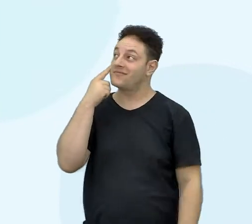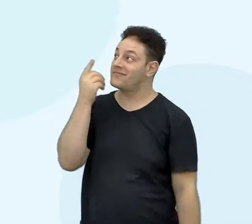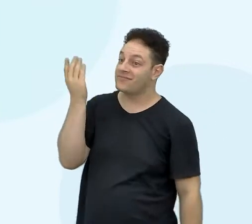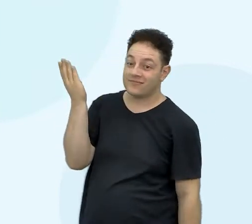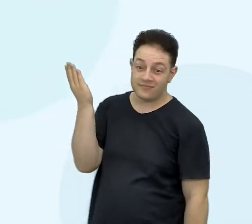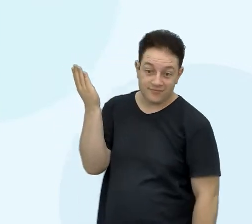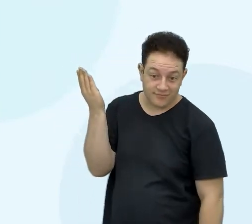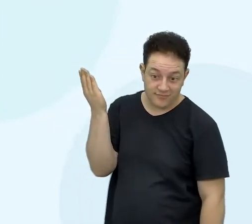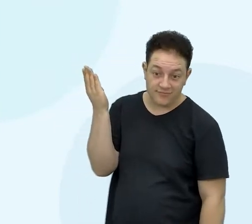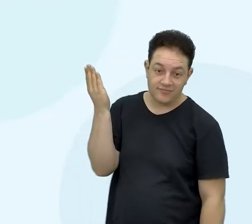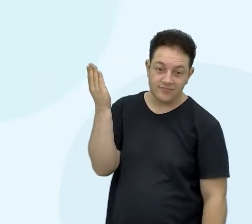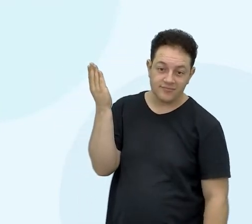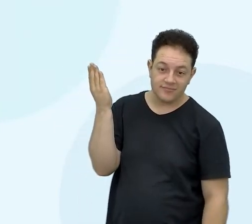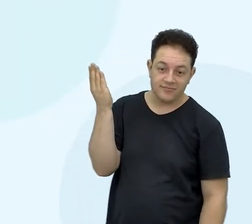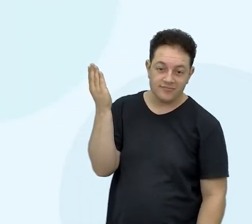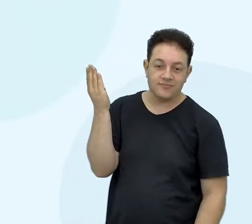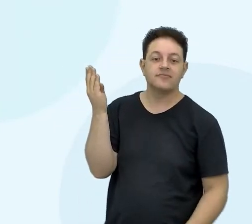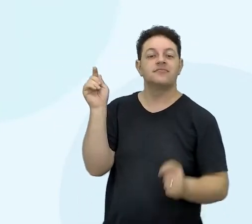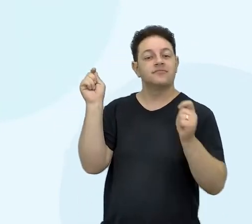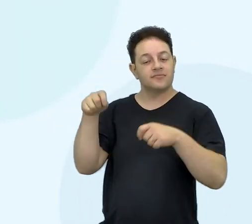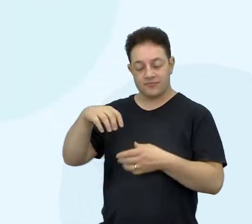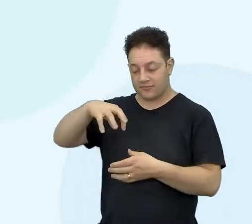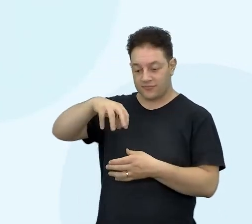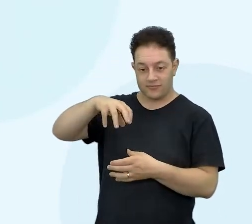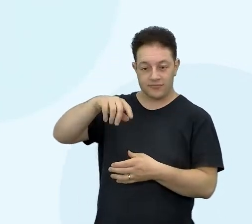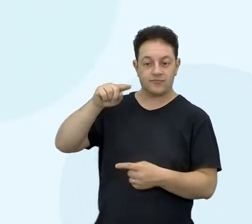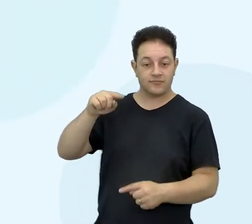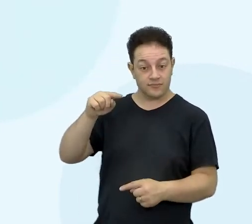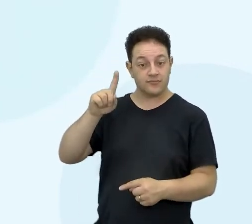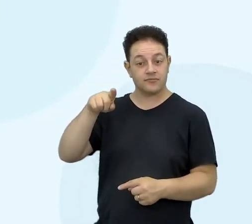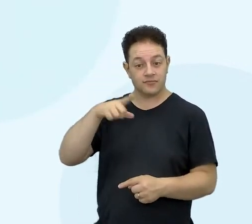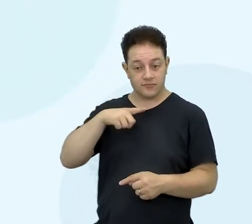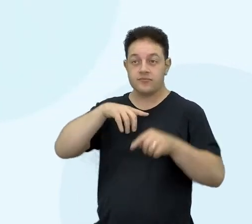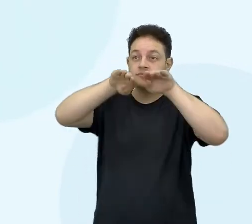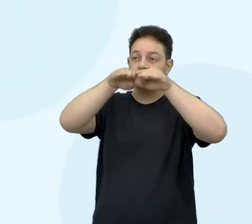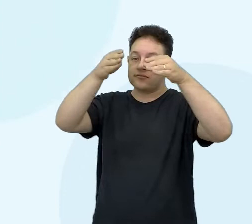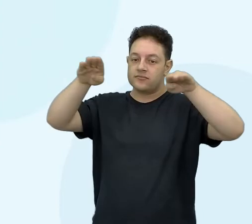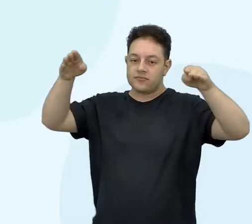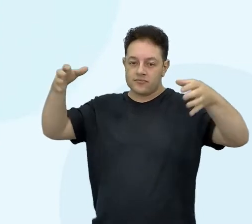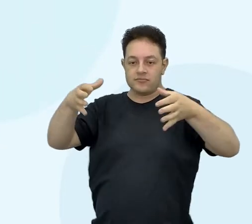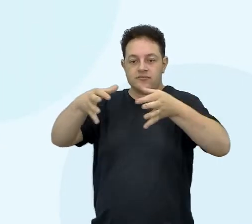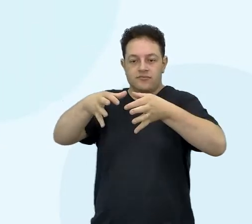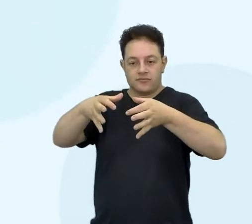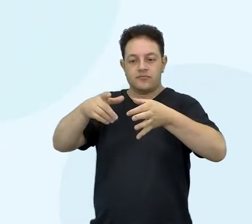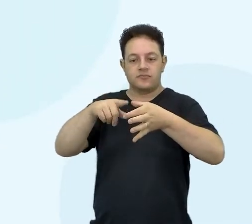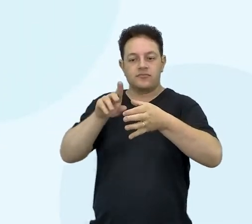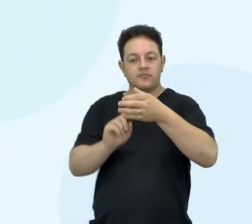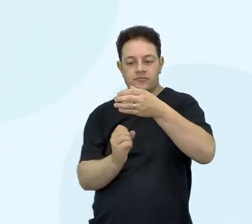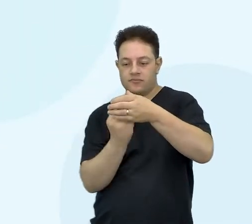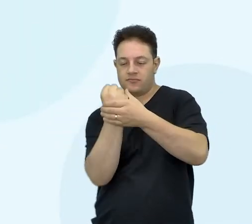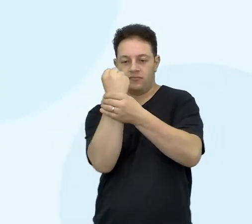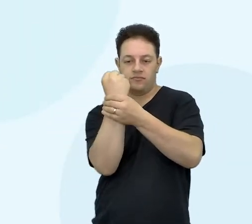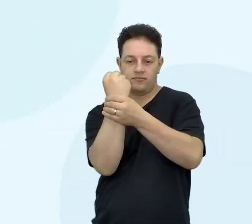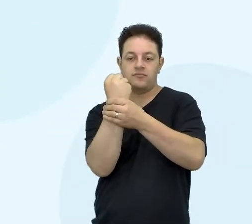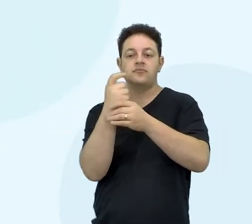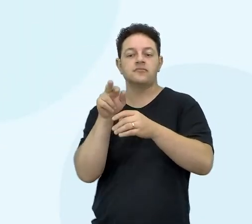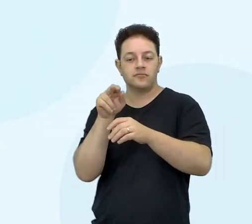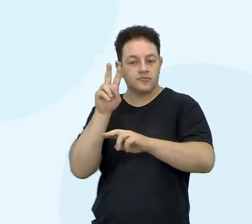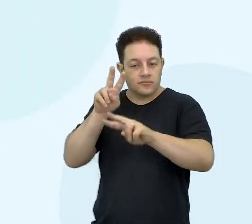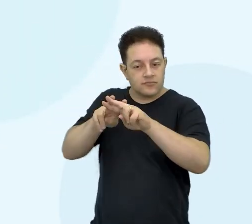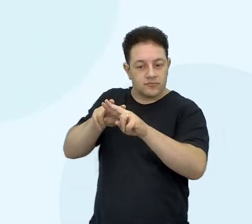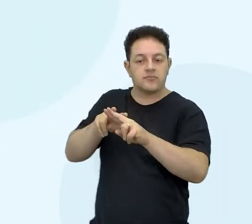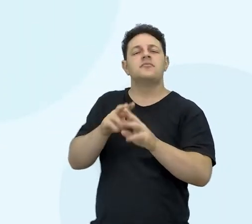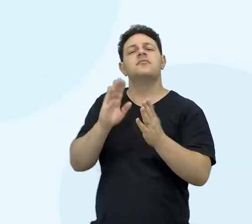gente vai implantar isso por uma garrafa presa ao teto em algumas condições que já foram pesquisadas